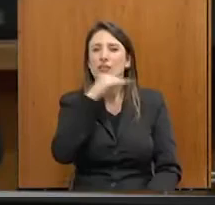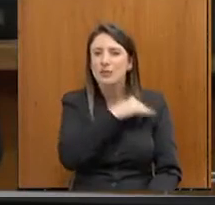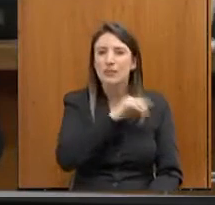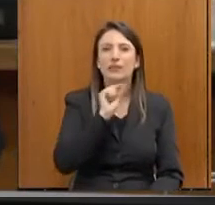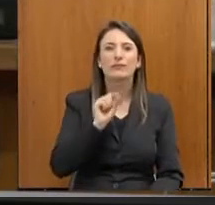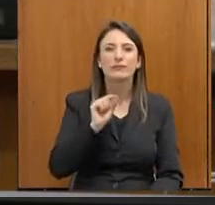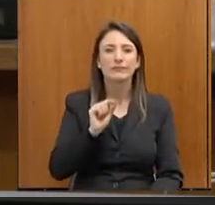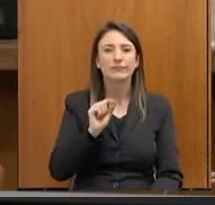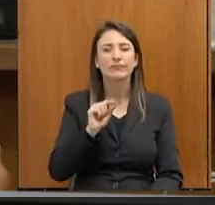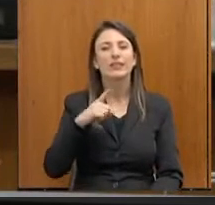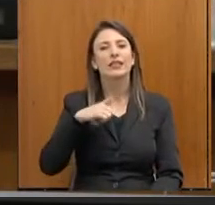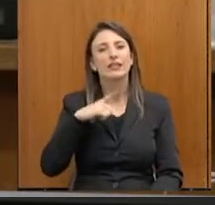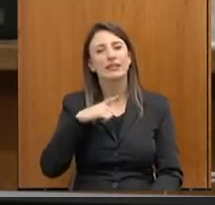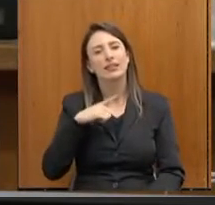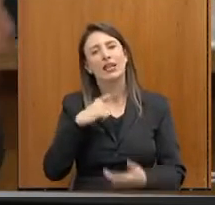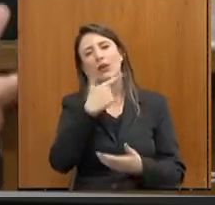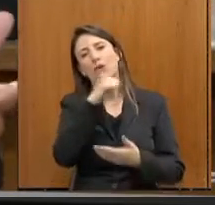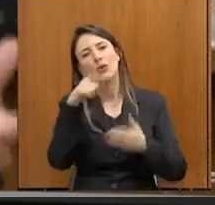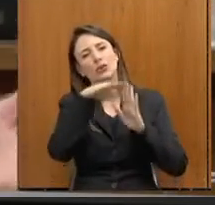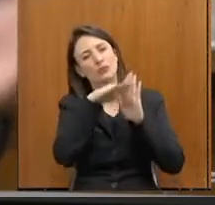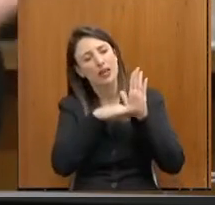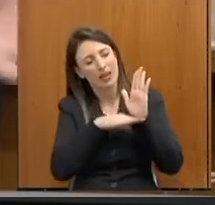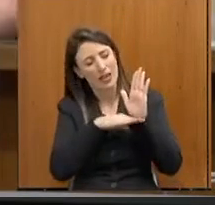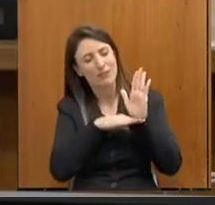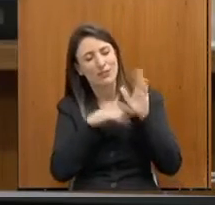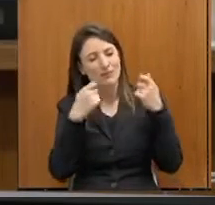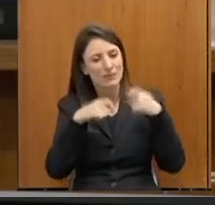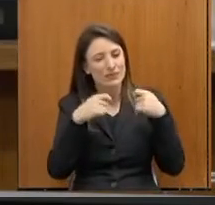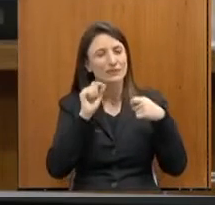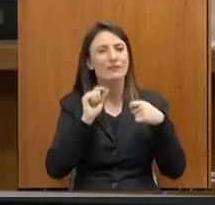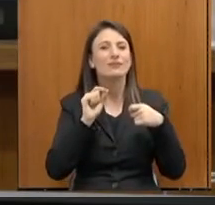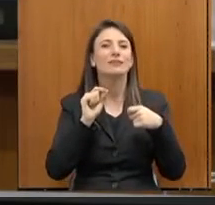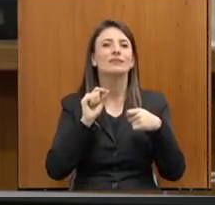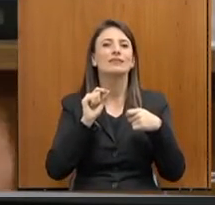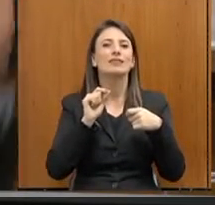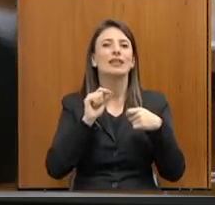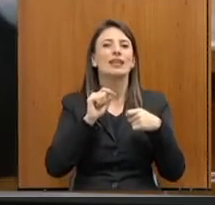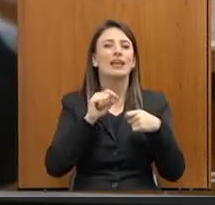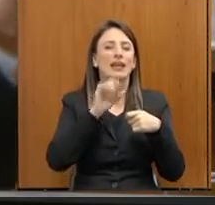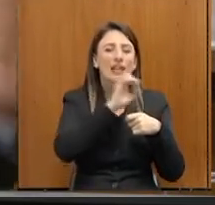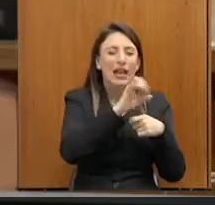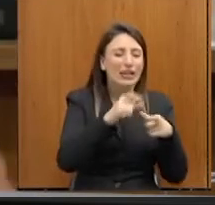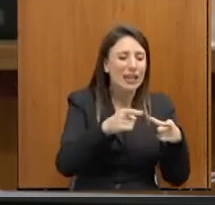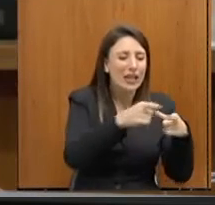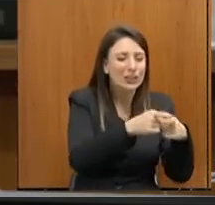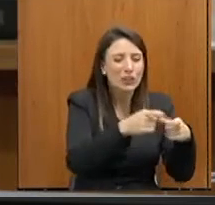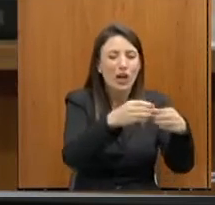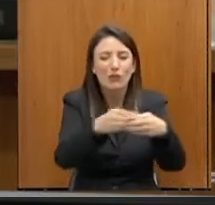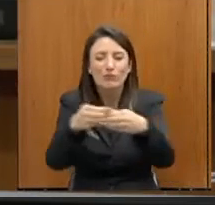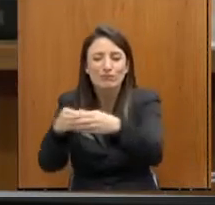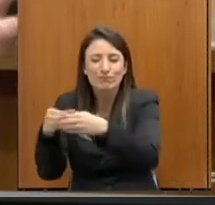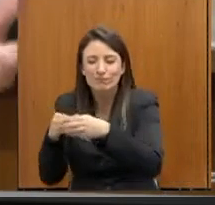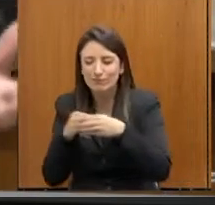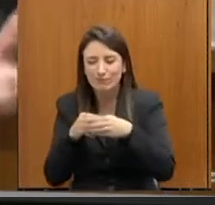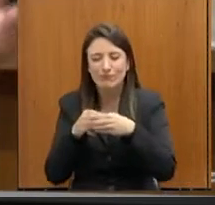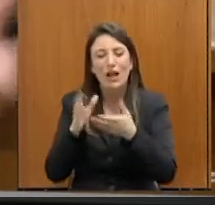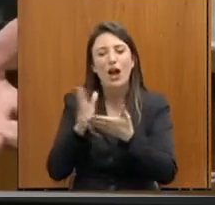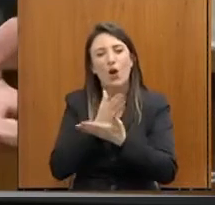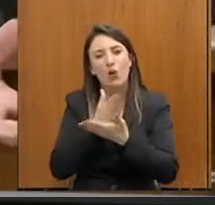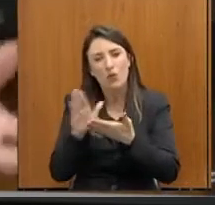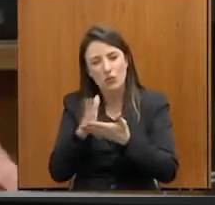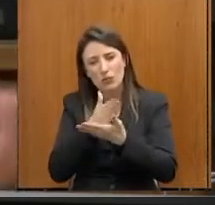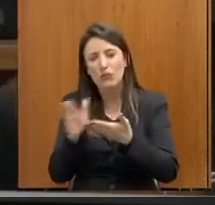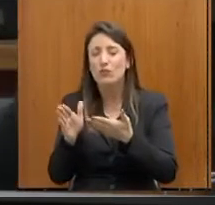outros parâmetros que permitam que em nível de microrregião algumas possam estar